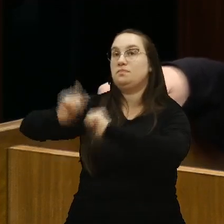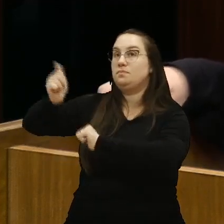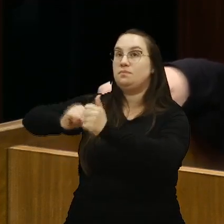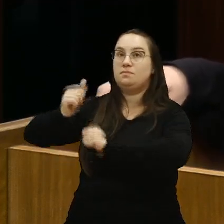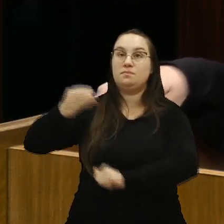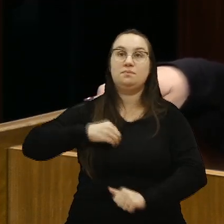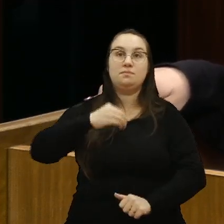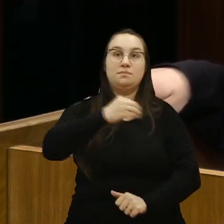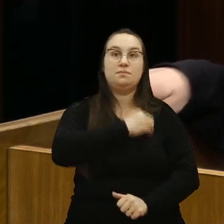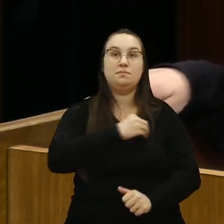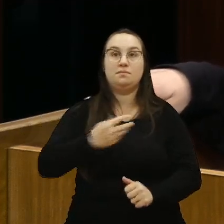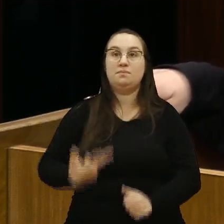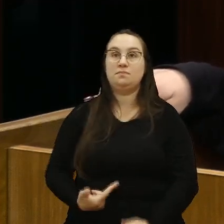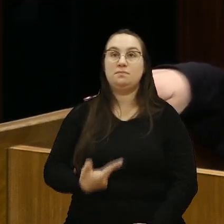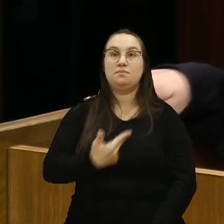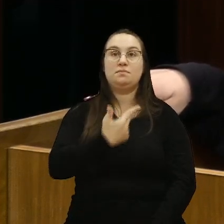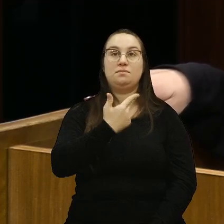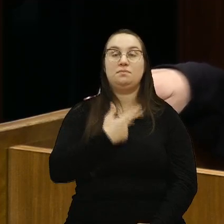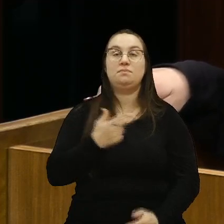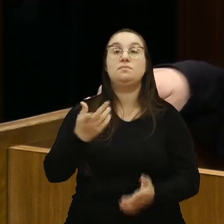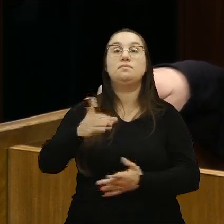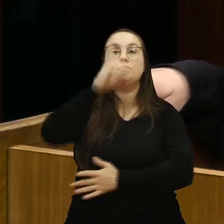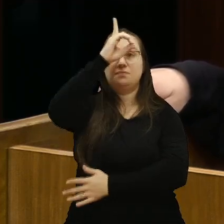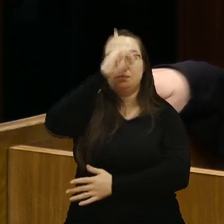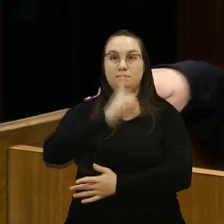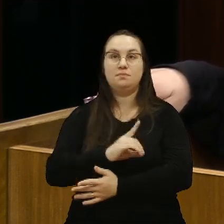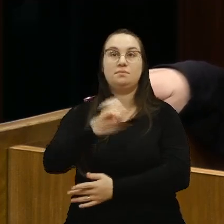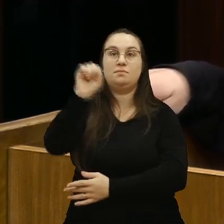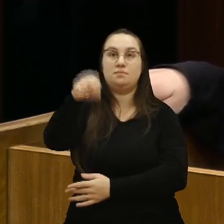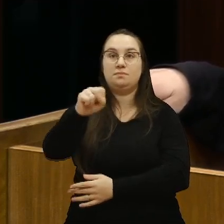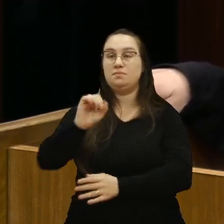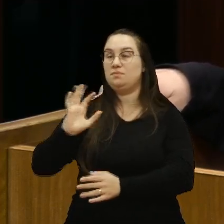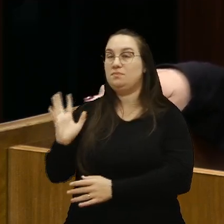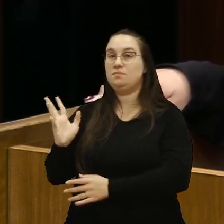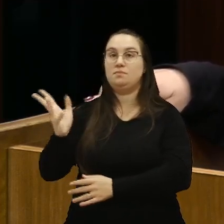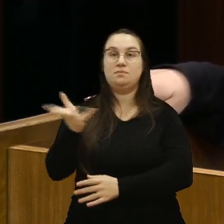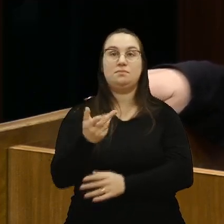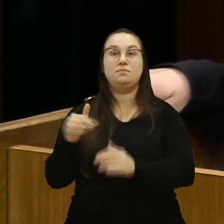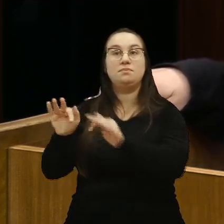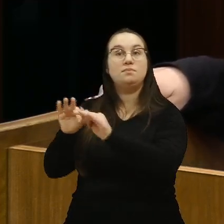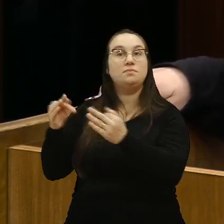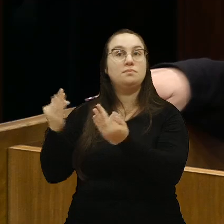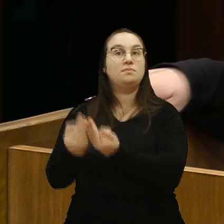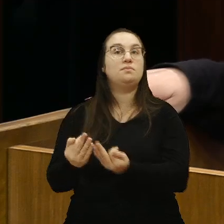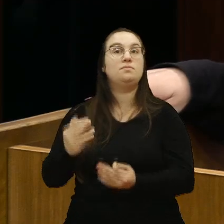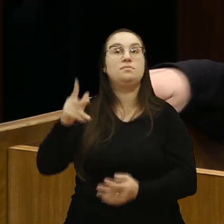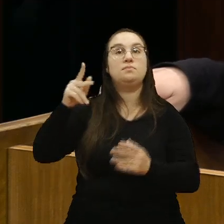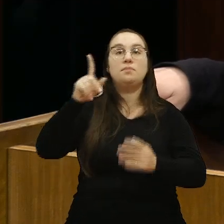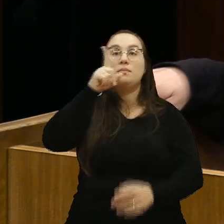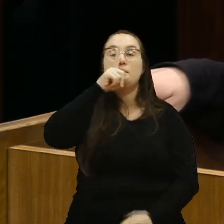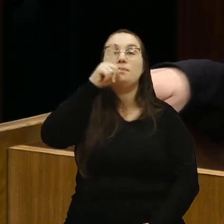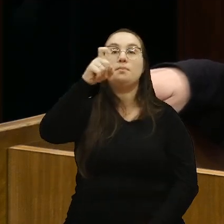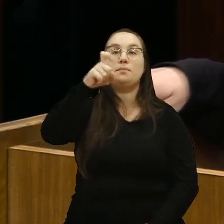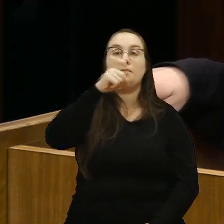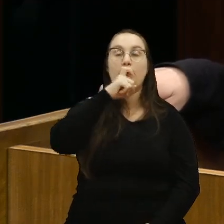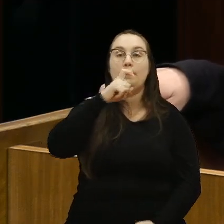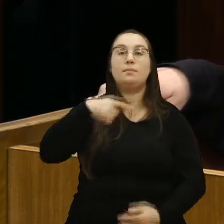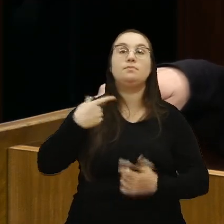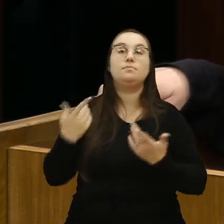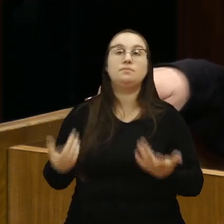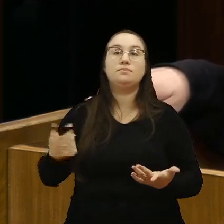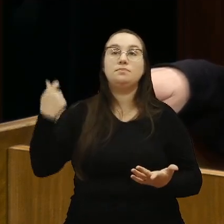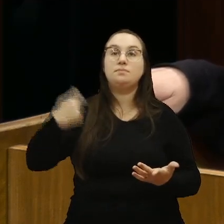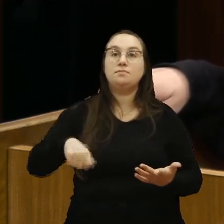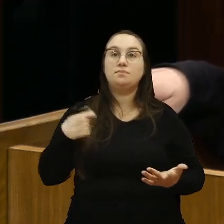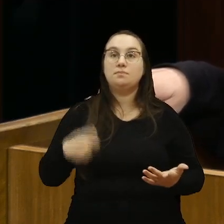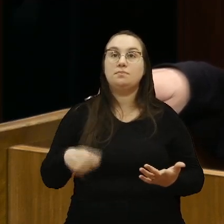especialistas ou cirurgias. É dar dignidade a todas as famílias, a pais e mães, a pessoas que